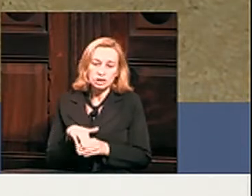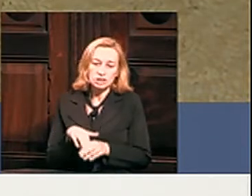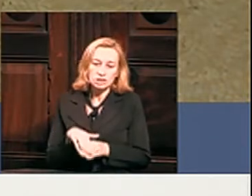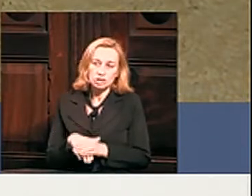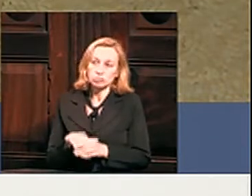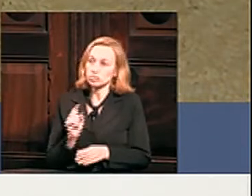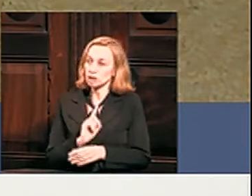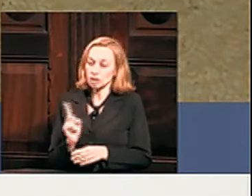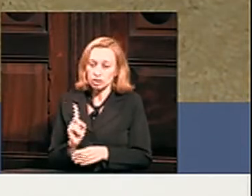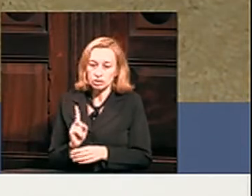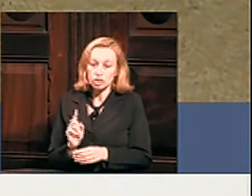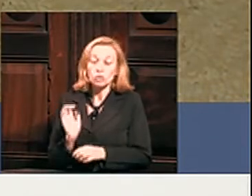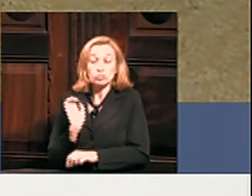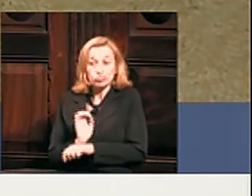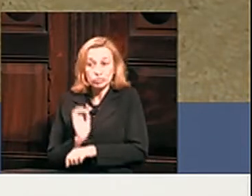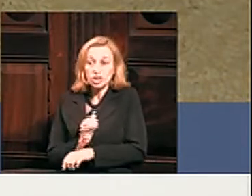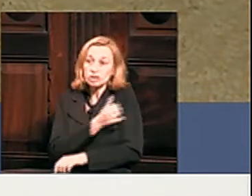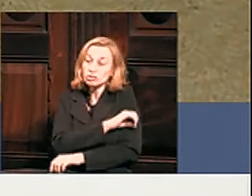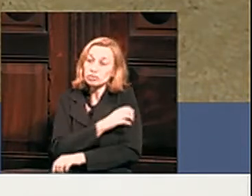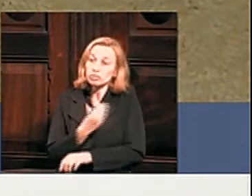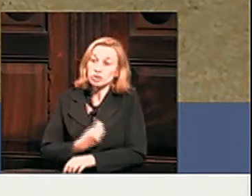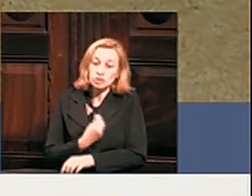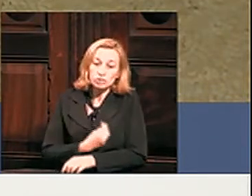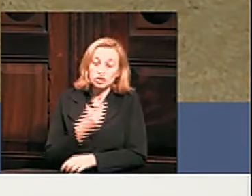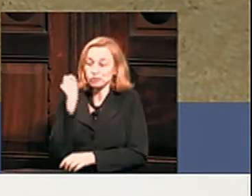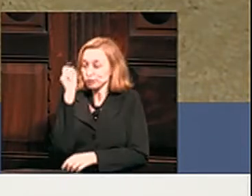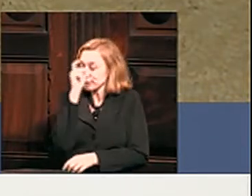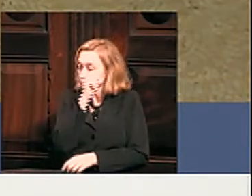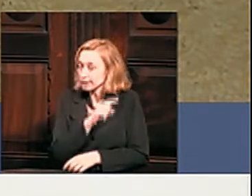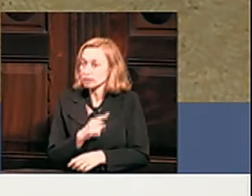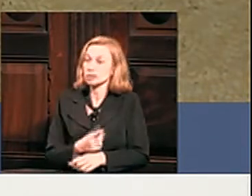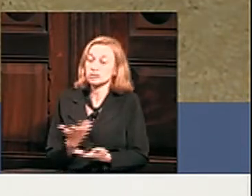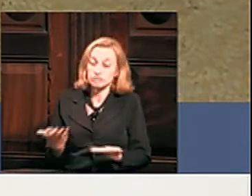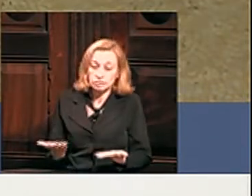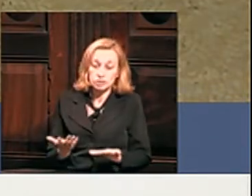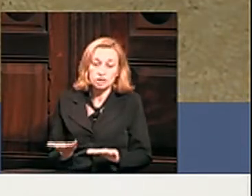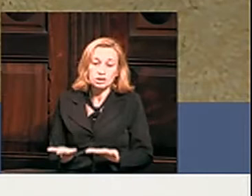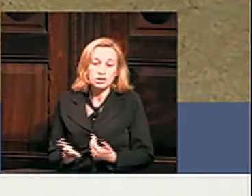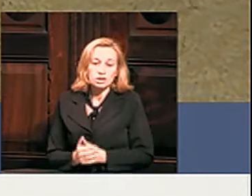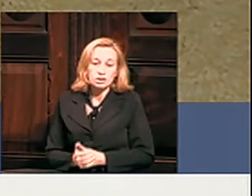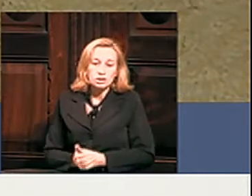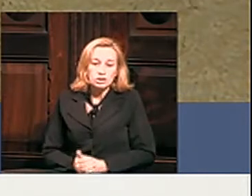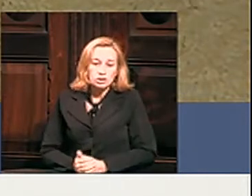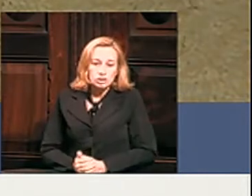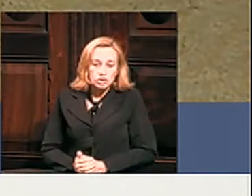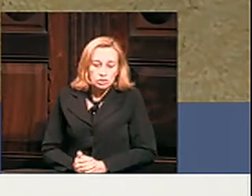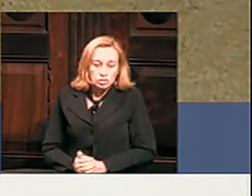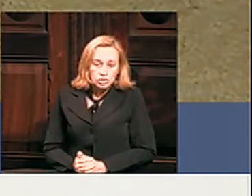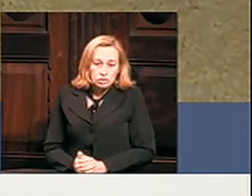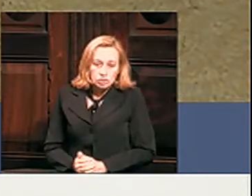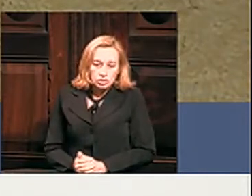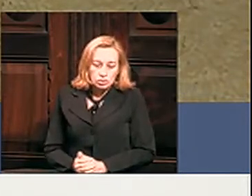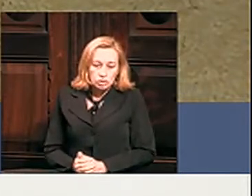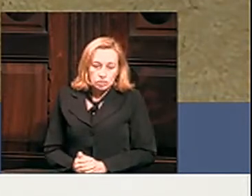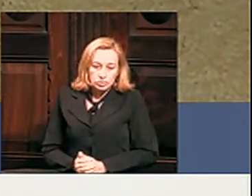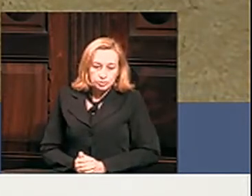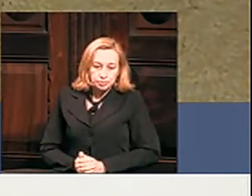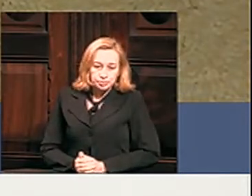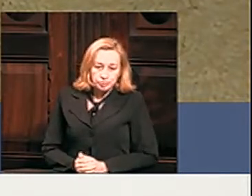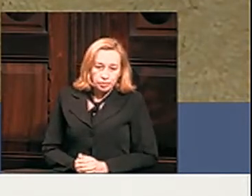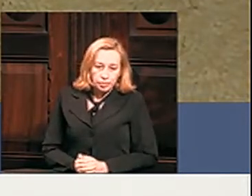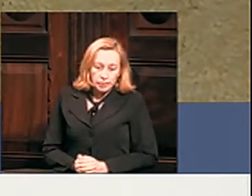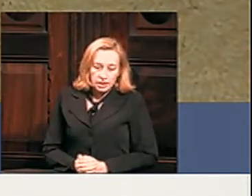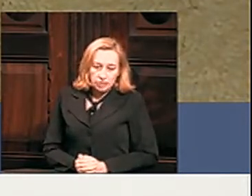momento em que o Estado vive essa dificuldade tremenda, o Brasil essa dificuldade tremenda, com este sintoma, e é isso que eu quero dizer,